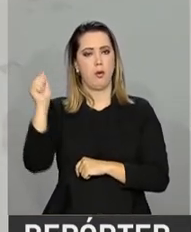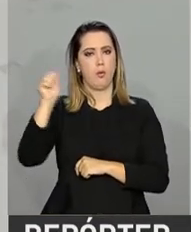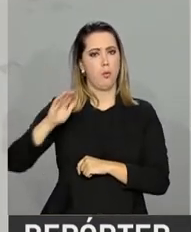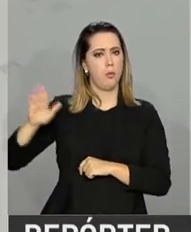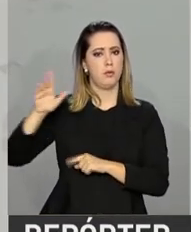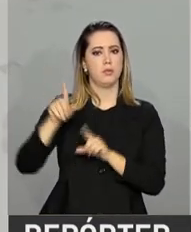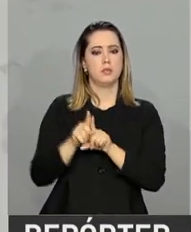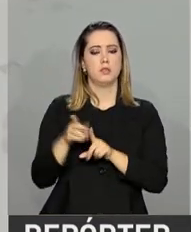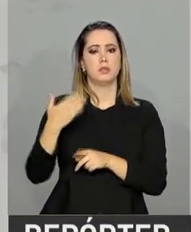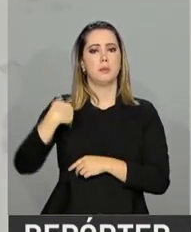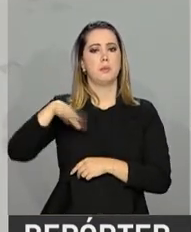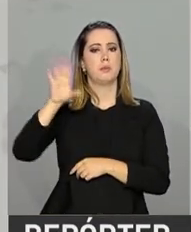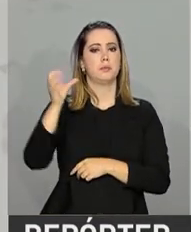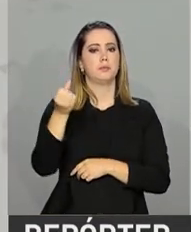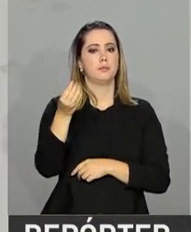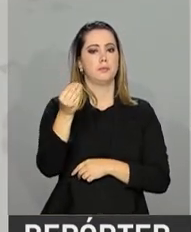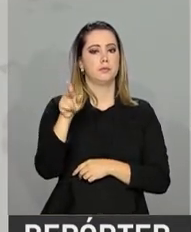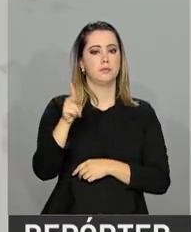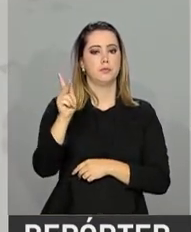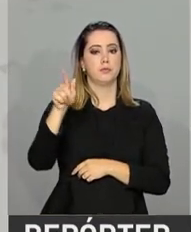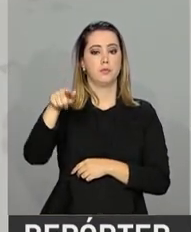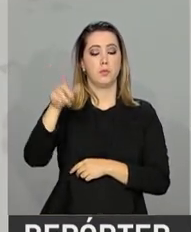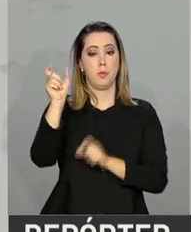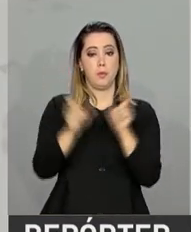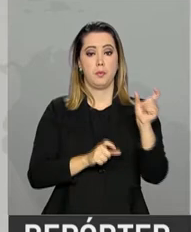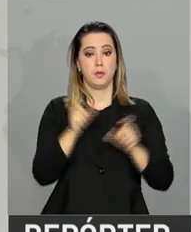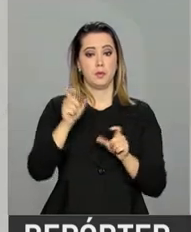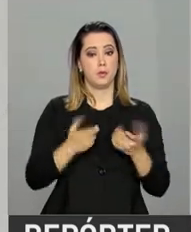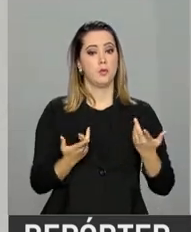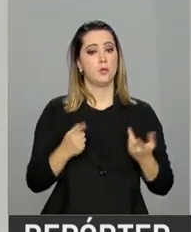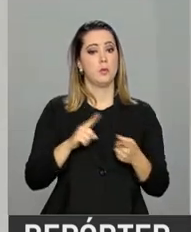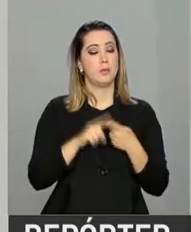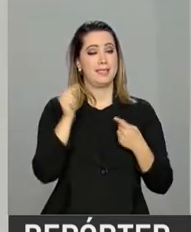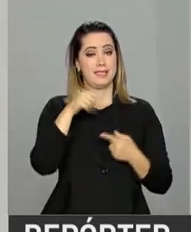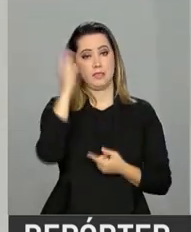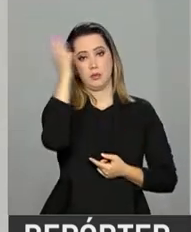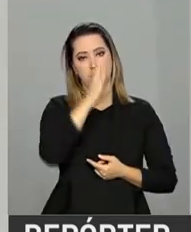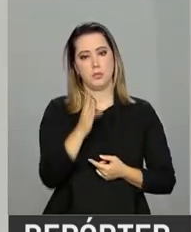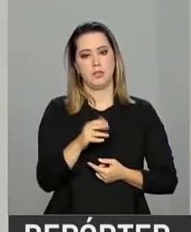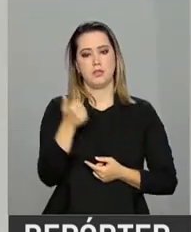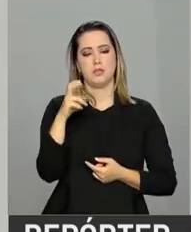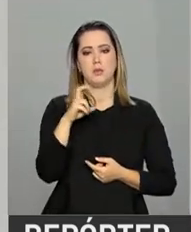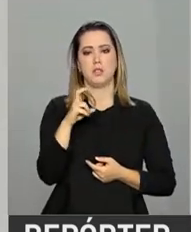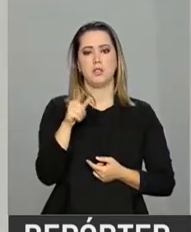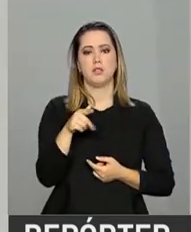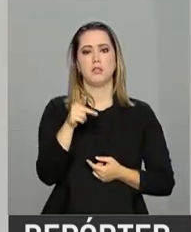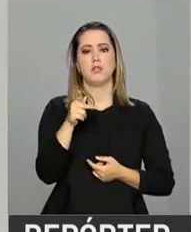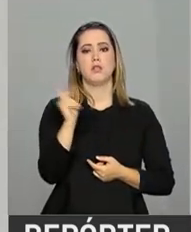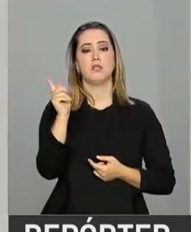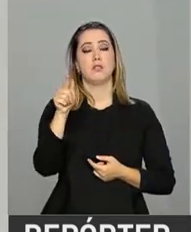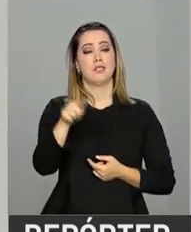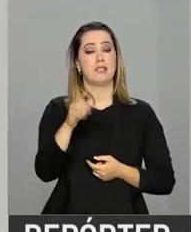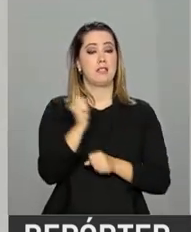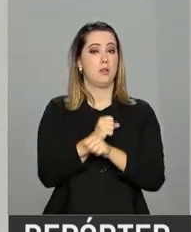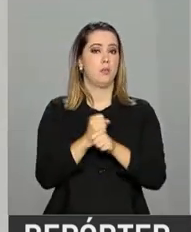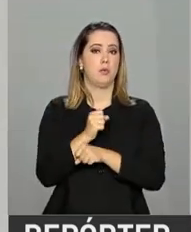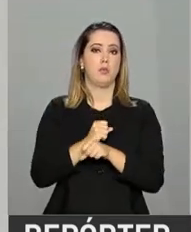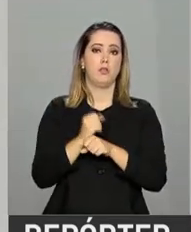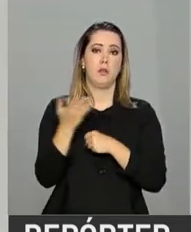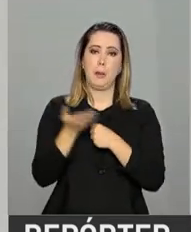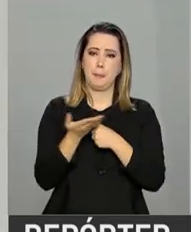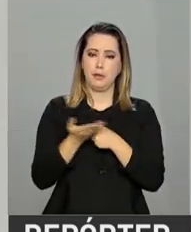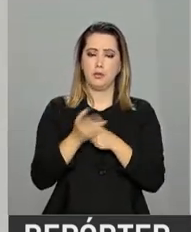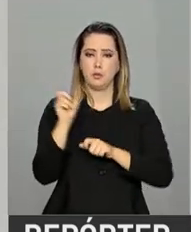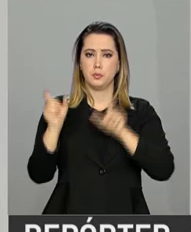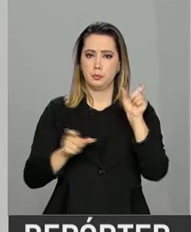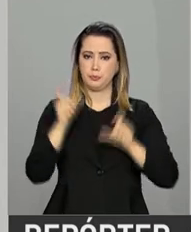de porco chega a ultrapassar os 60 quilos por pessoa já no brasil 15 quilos desse tipo de carne ao ano é a média por